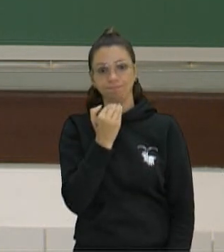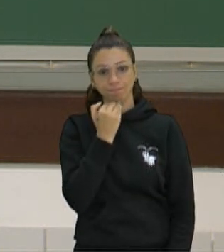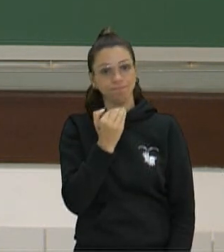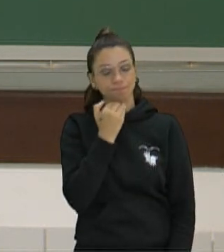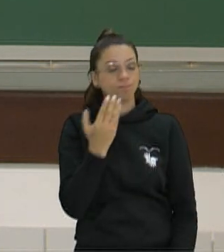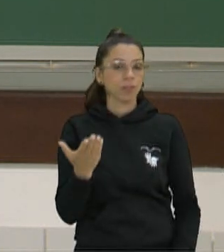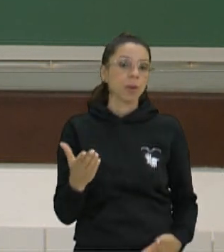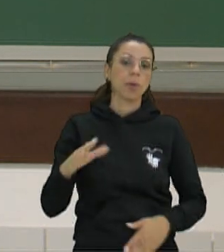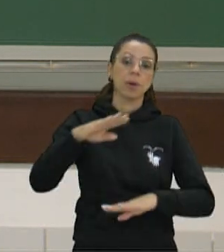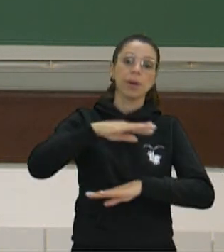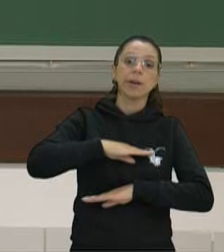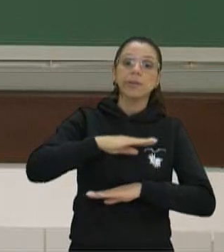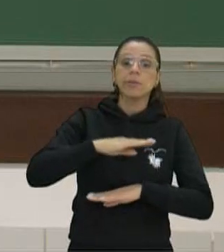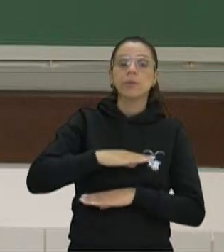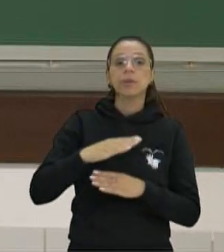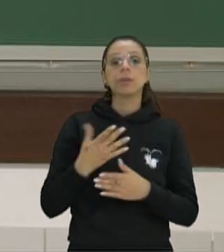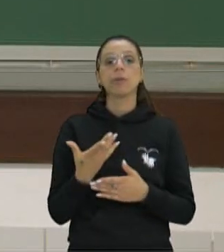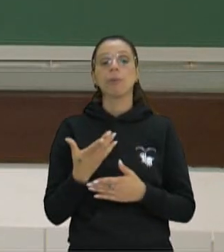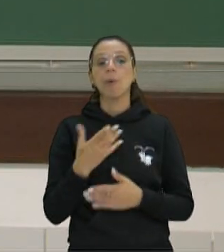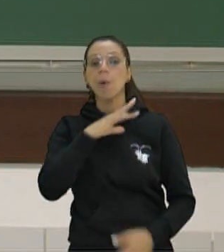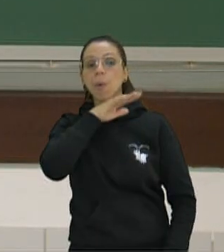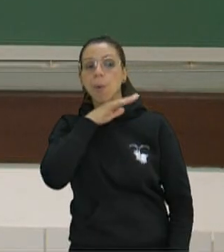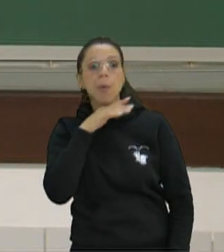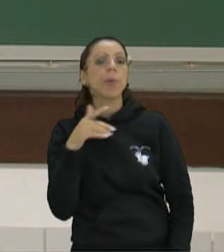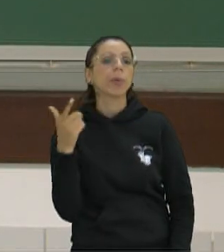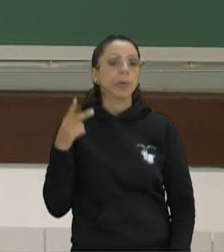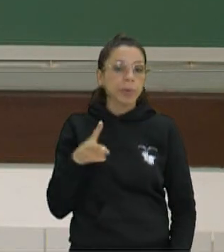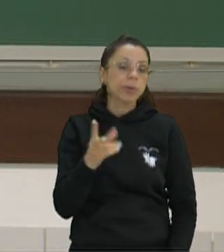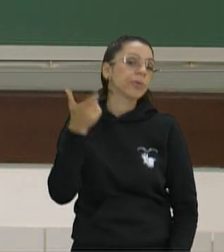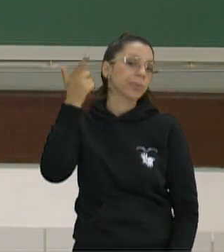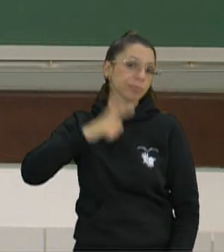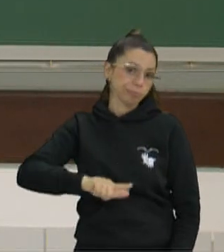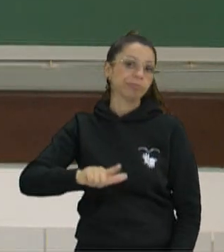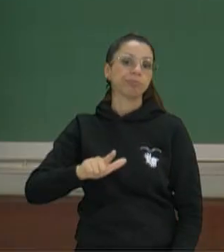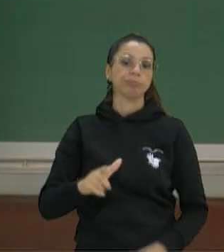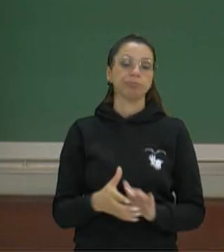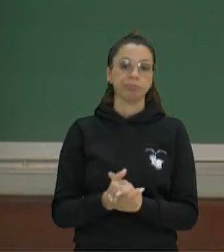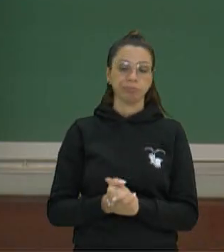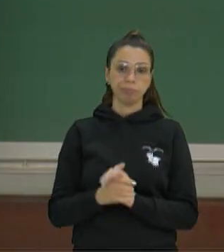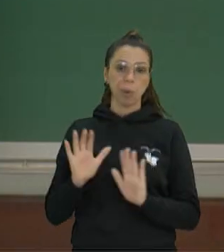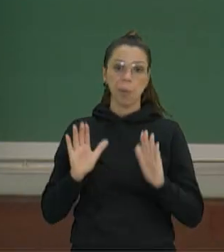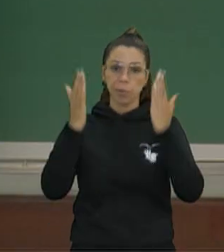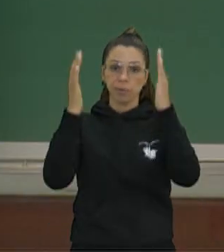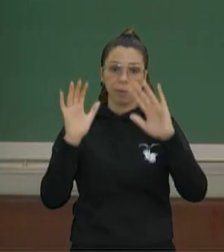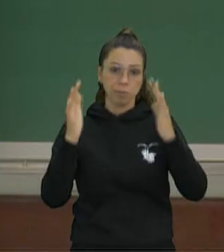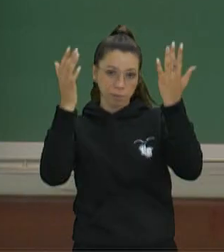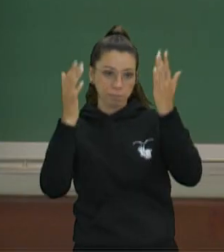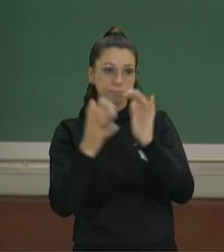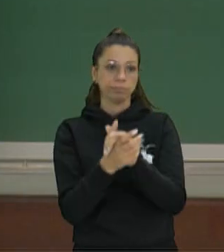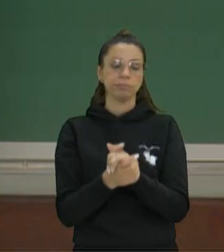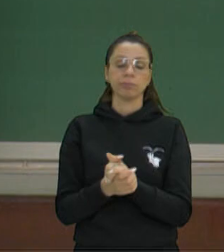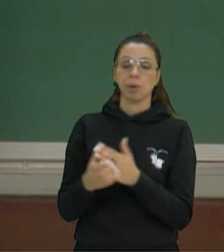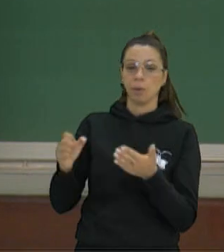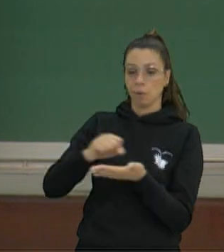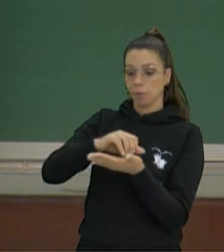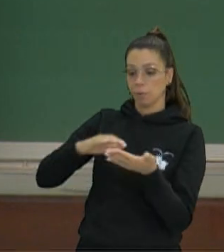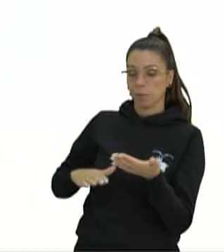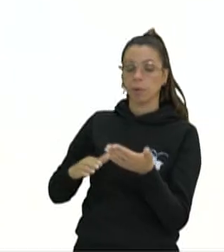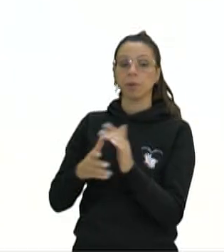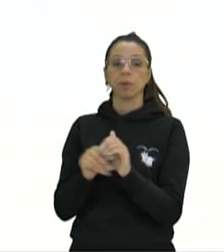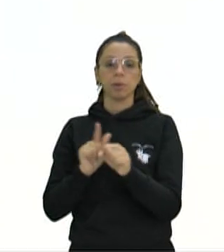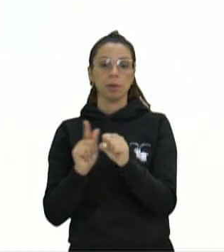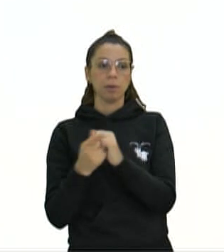precárias continuaram acontecendo. E vamos de uma atividade. Para o geógrafo Milton